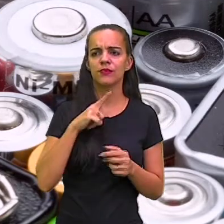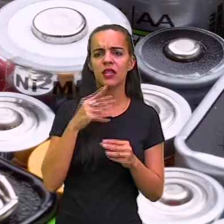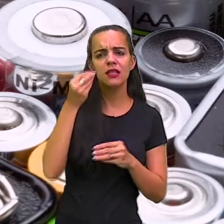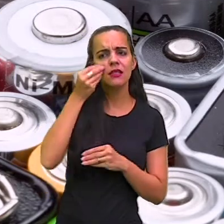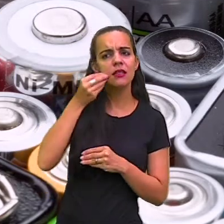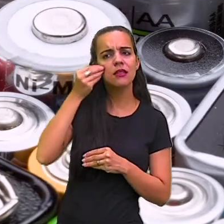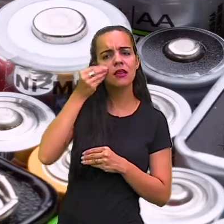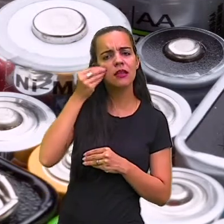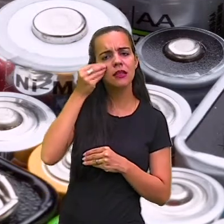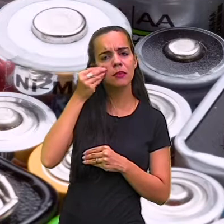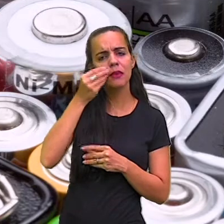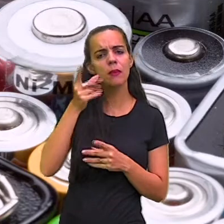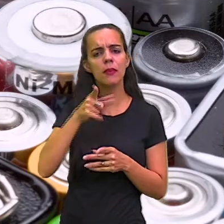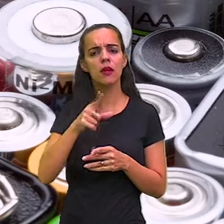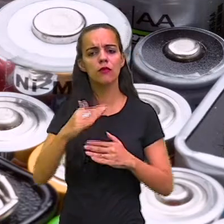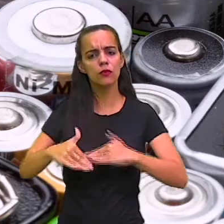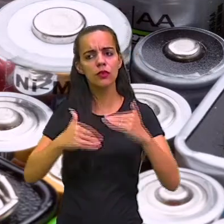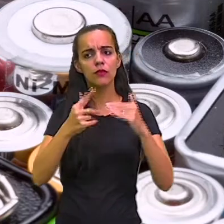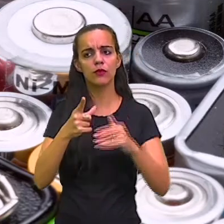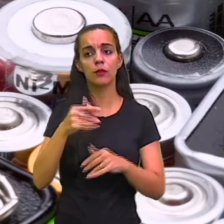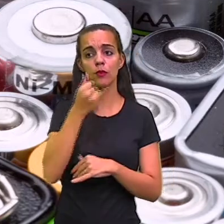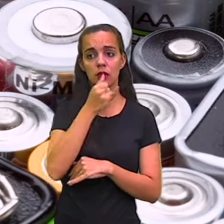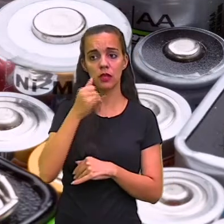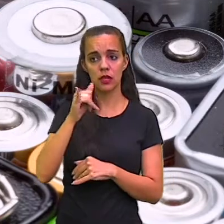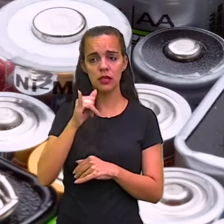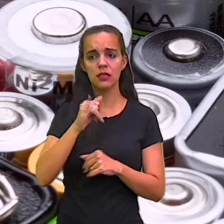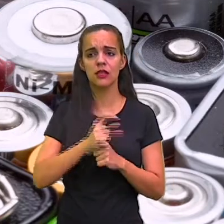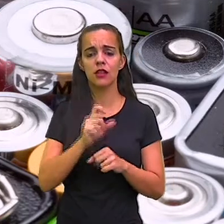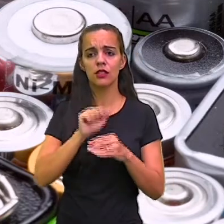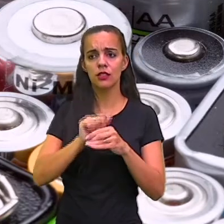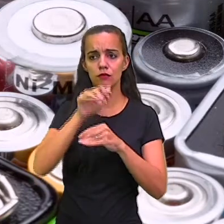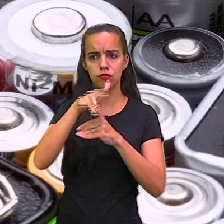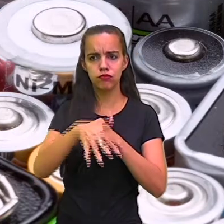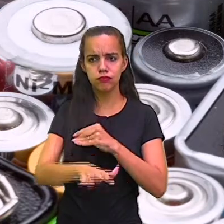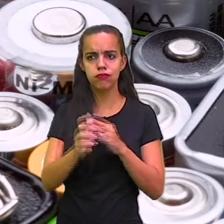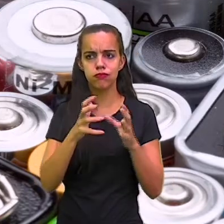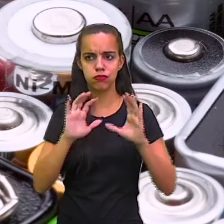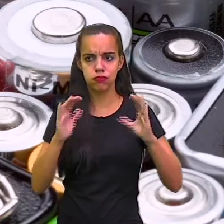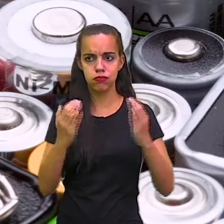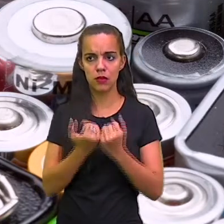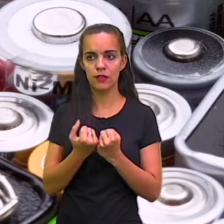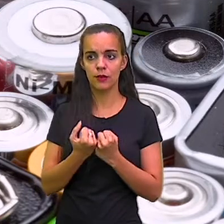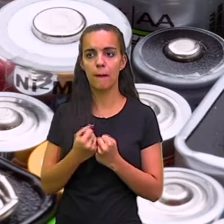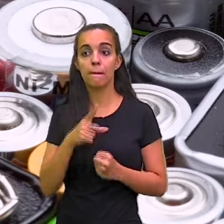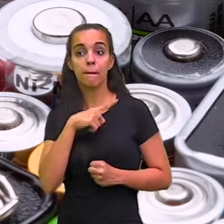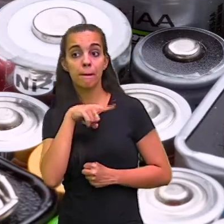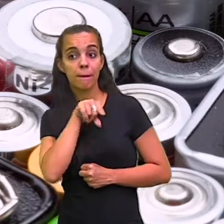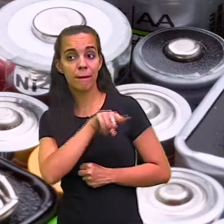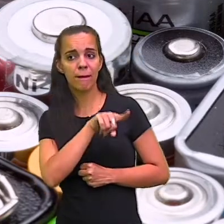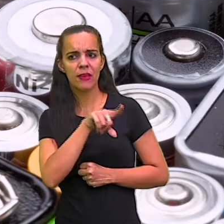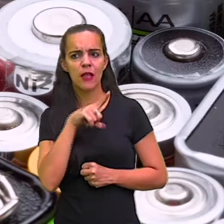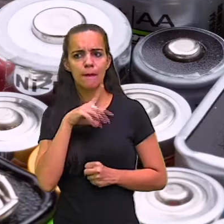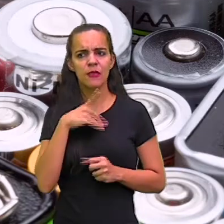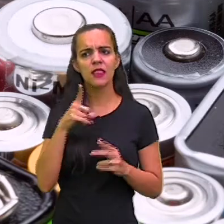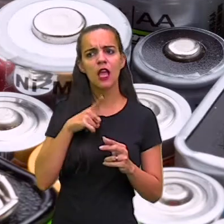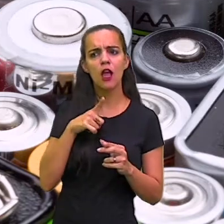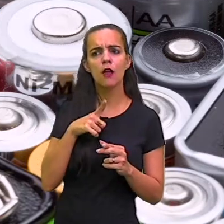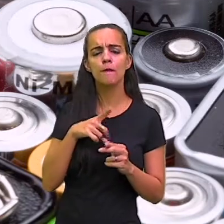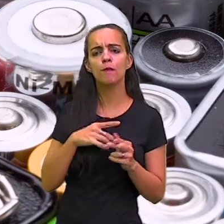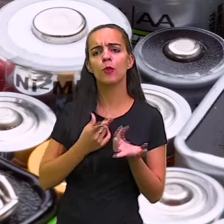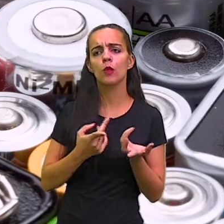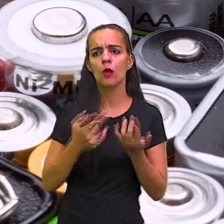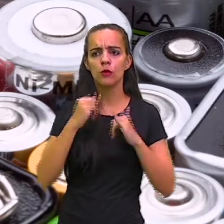eletricidade e magnetismo e em um circuito metálico fechado OS